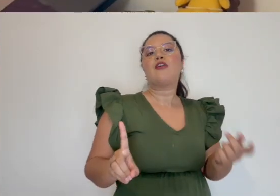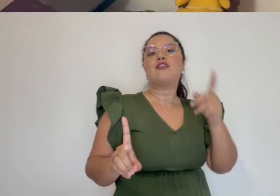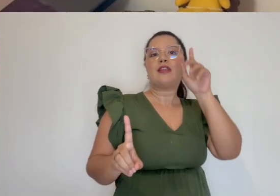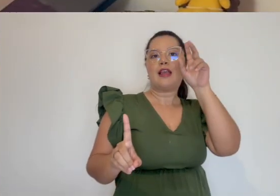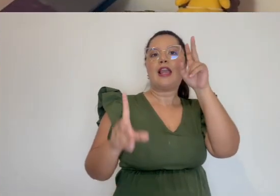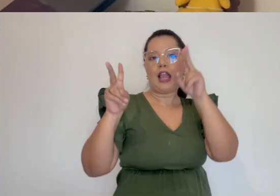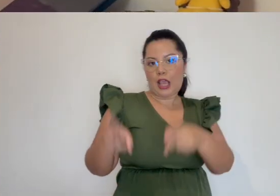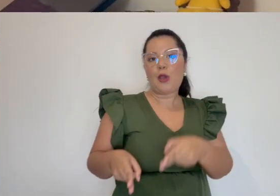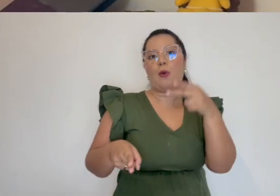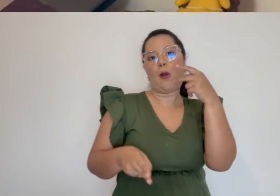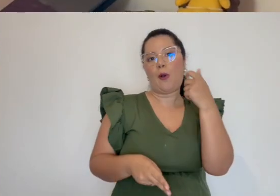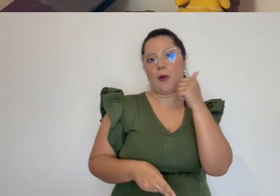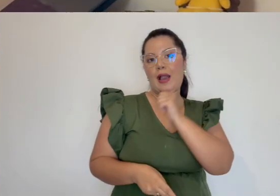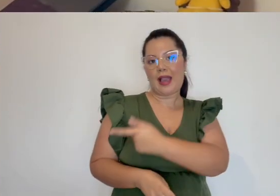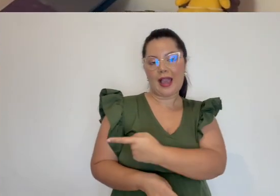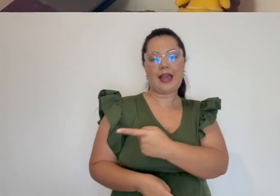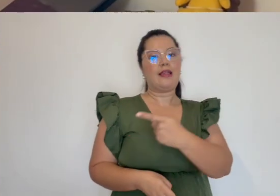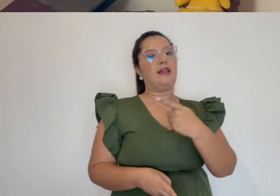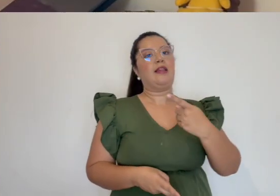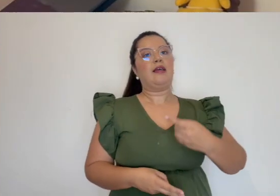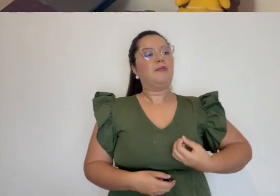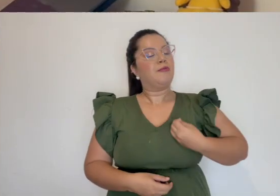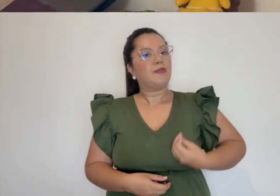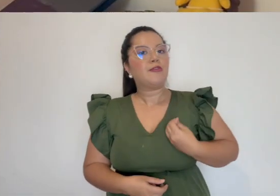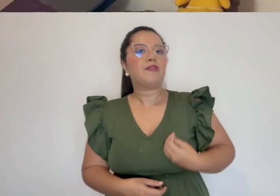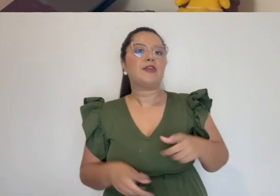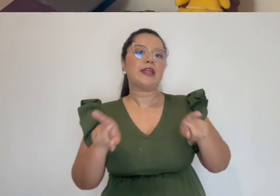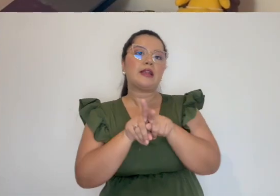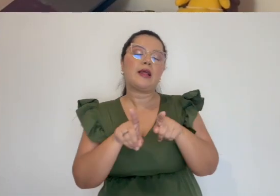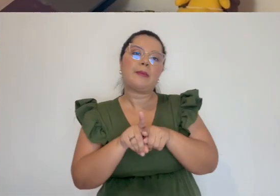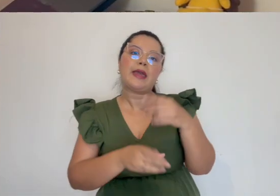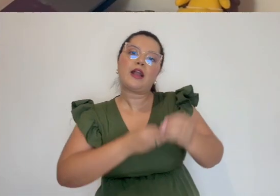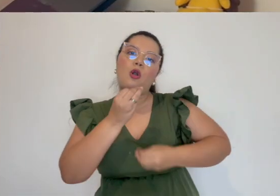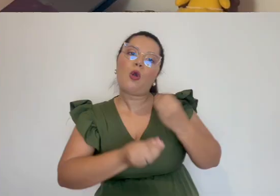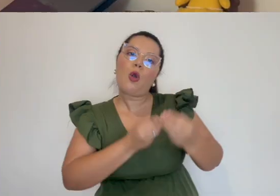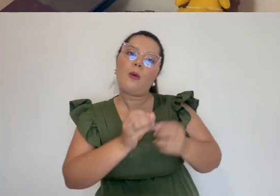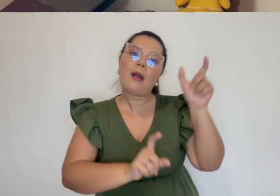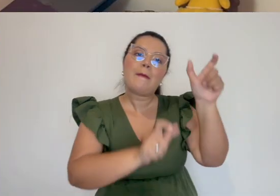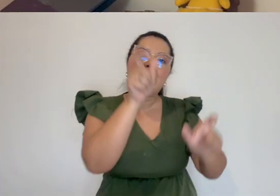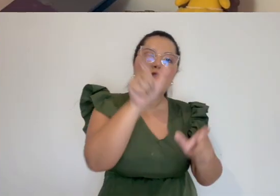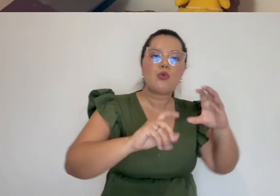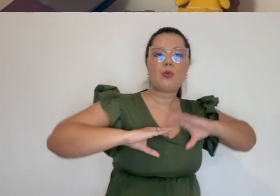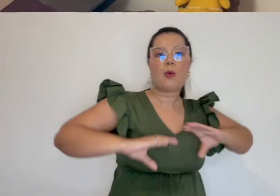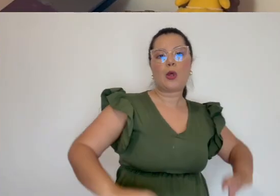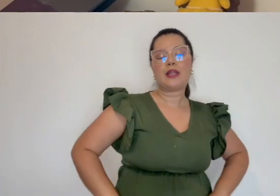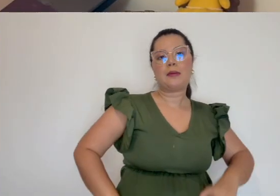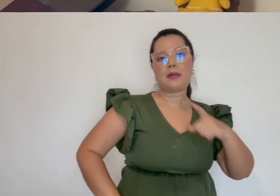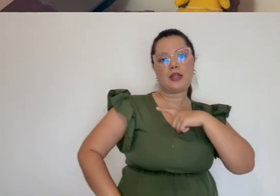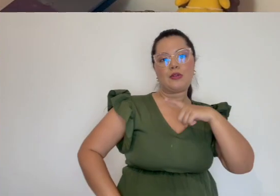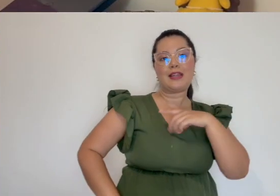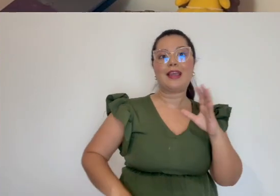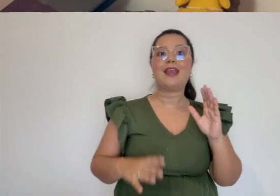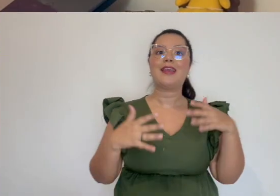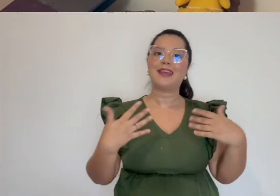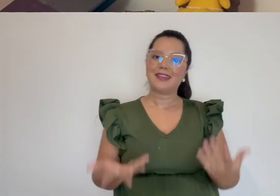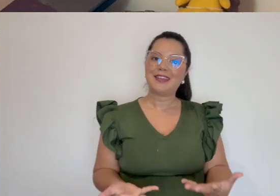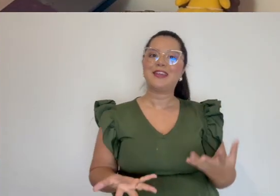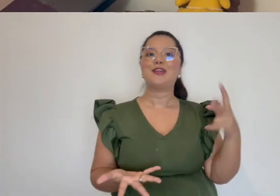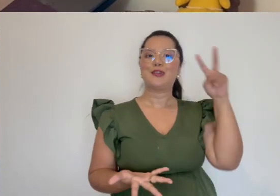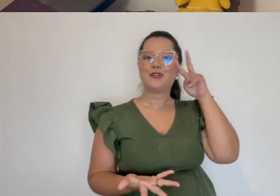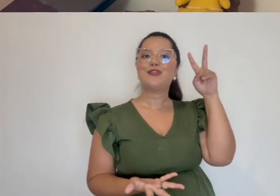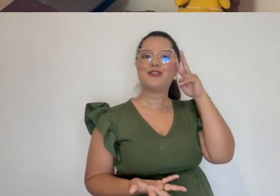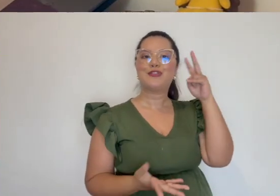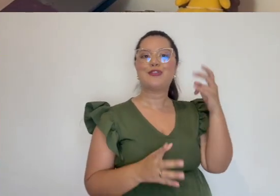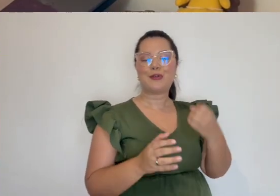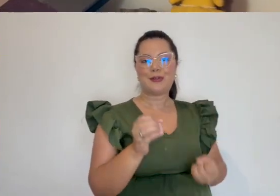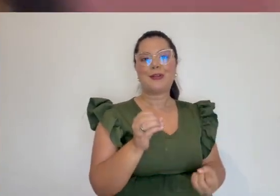né, como a Duquesa, era vivenciada nessa época, como que as pessoas se comportavam. Isso traz para a gente muito